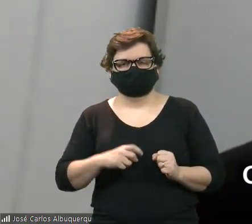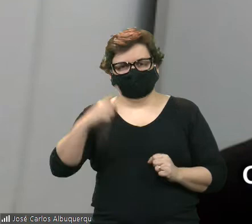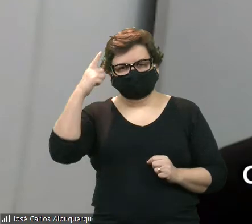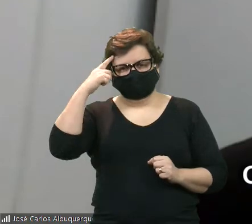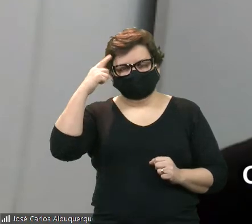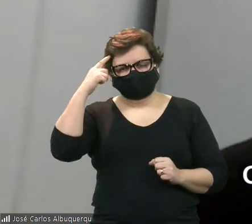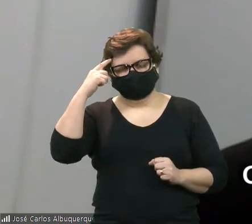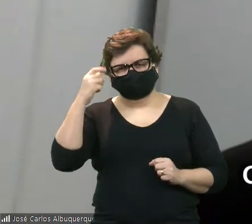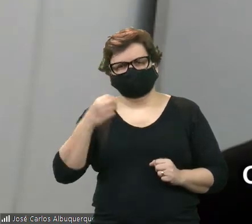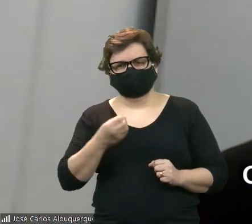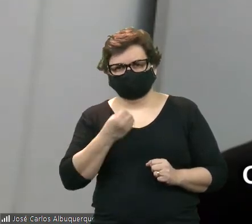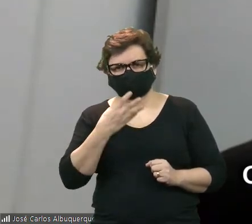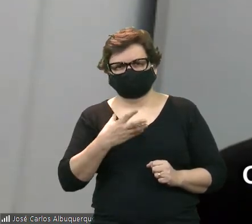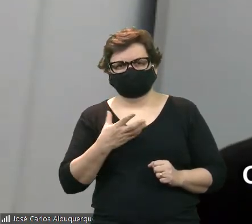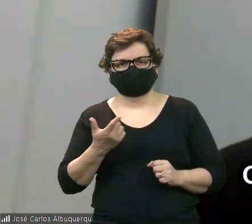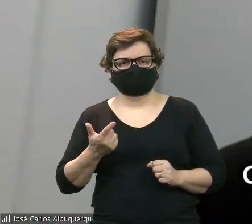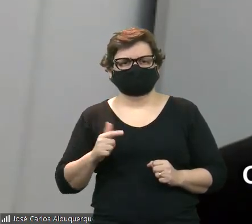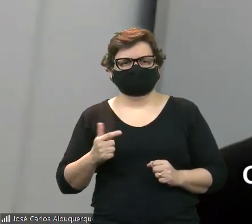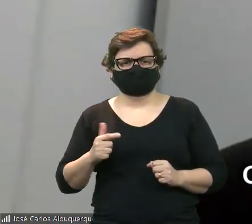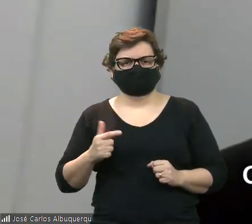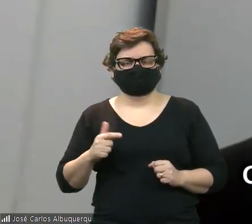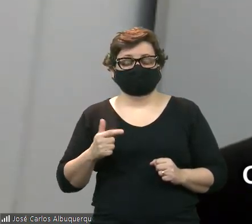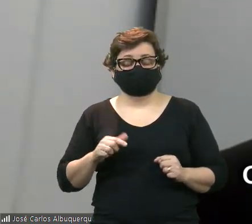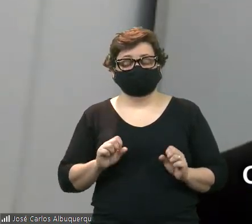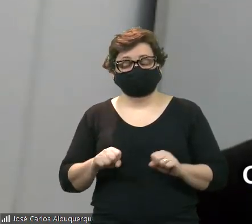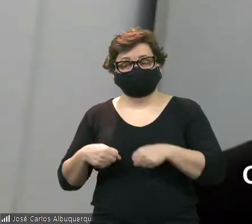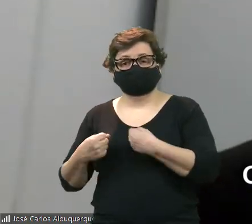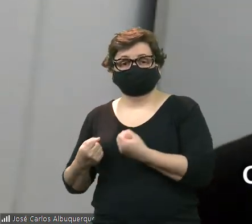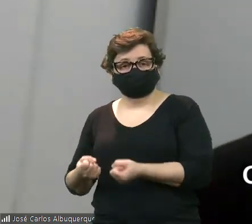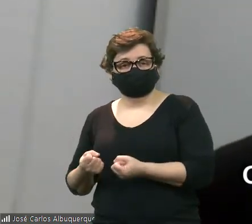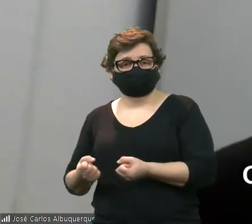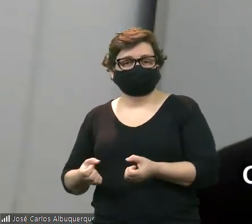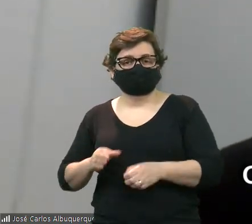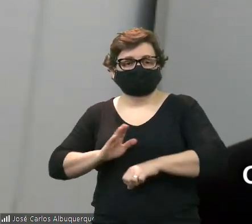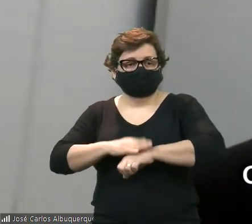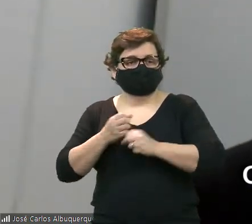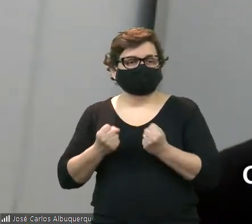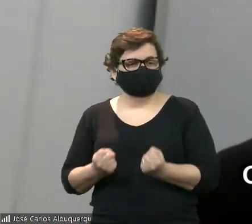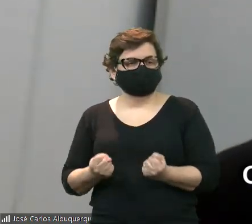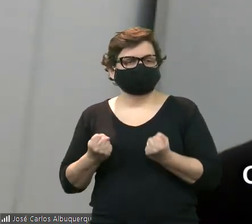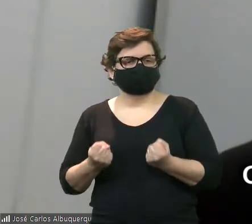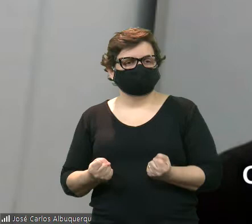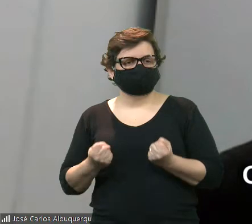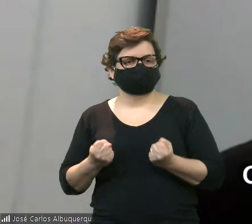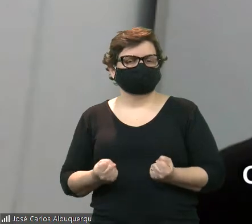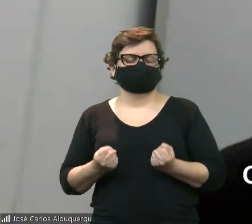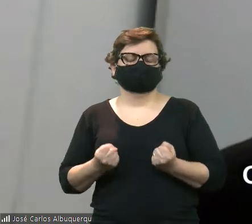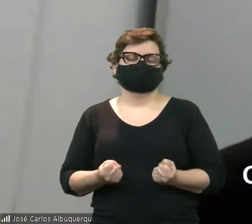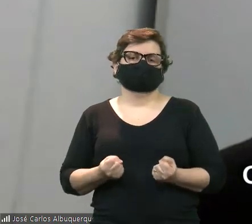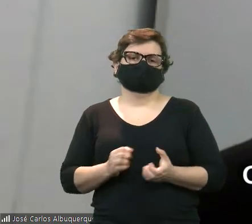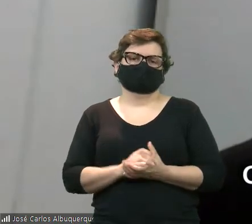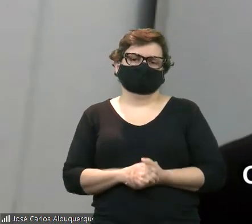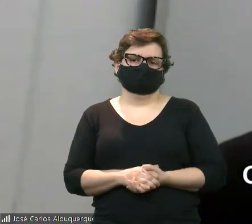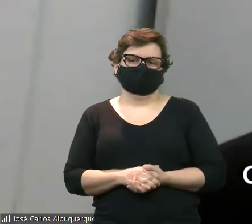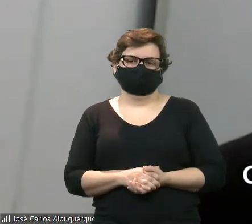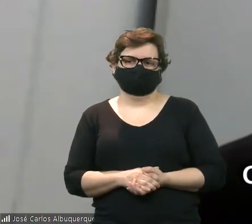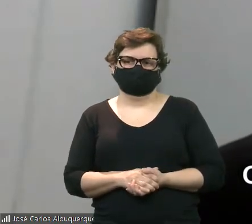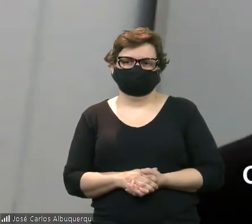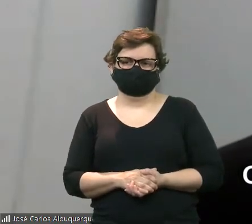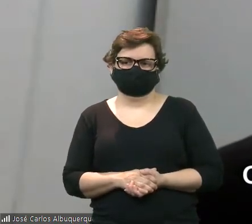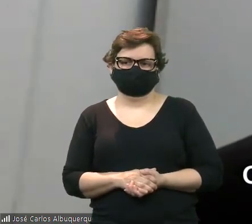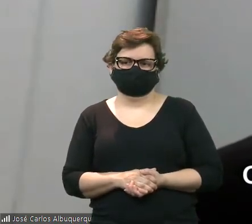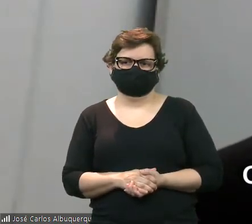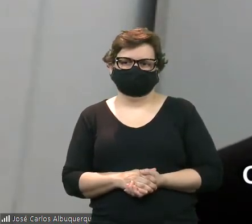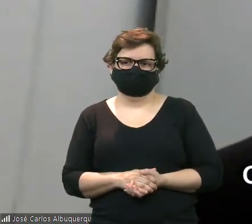arrecadação, sem derramar um peso insuportável na sua fuselagem fazendária, pois